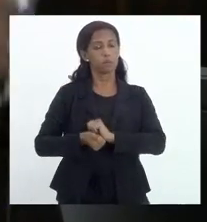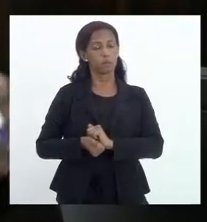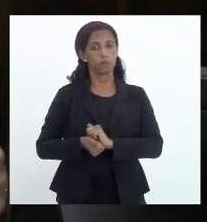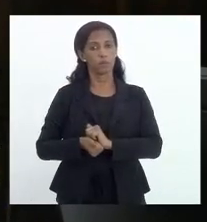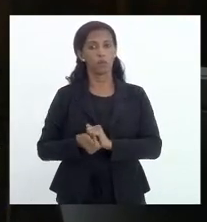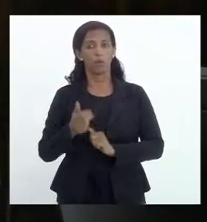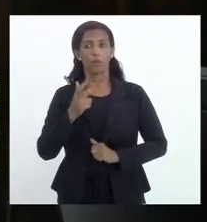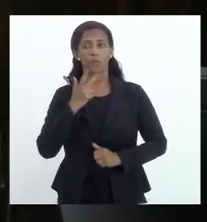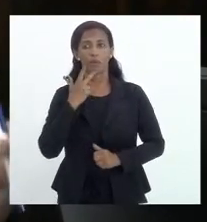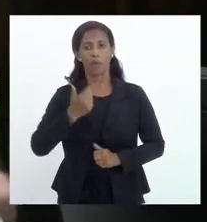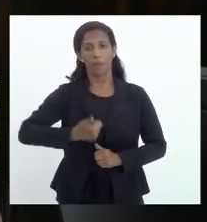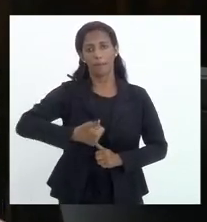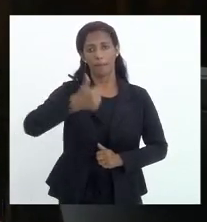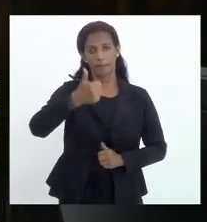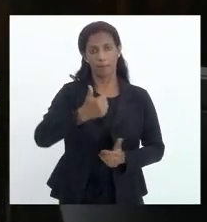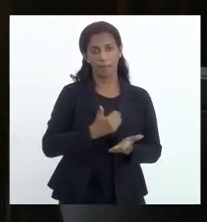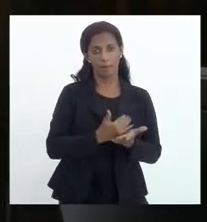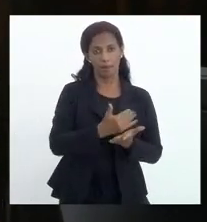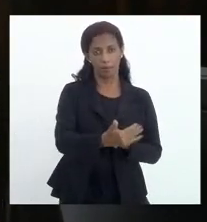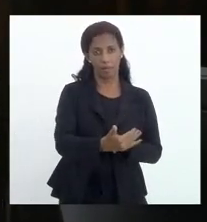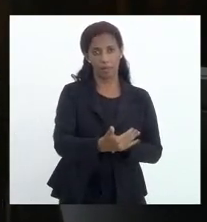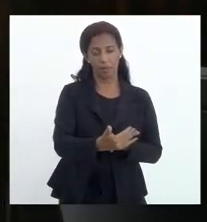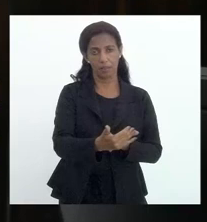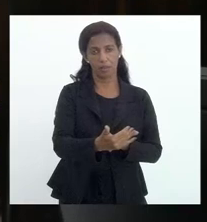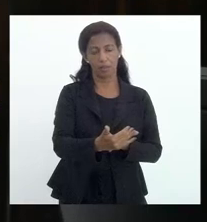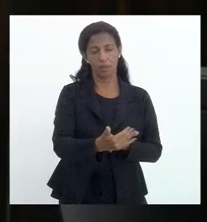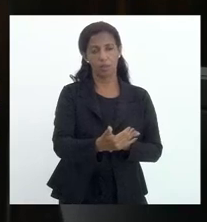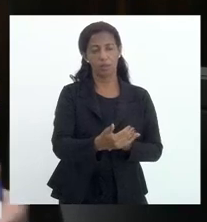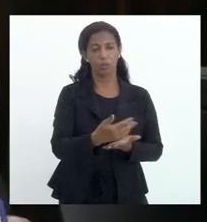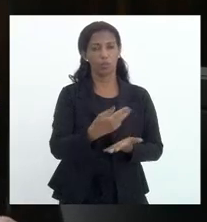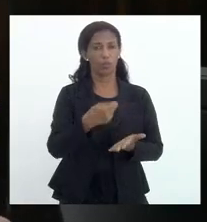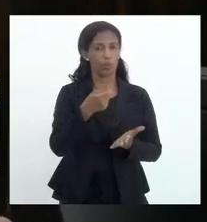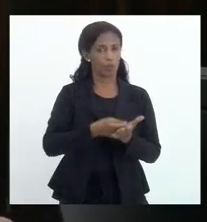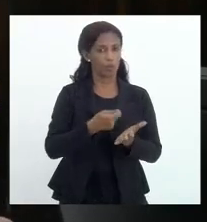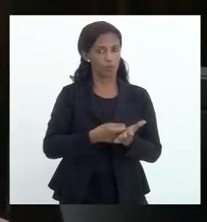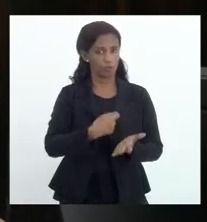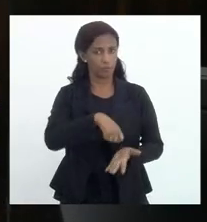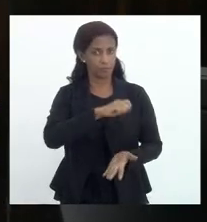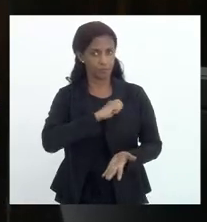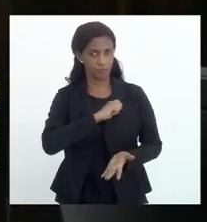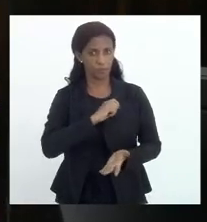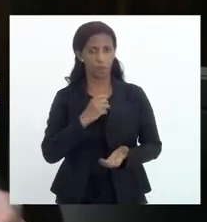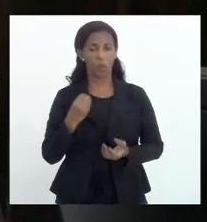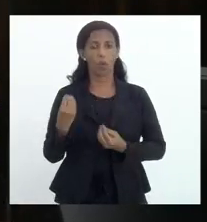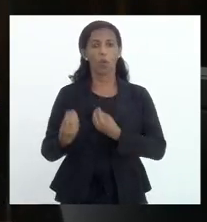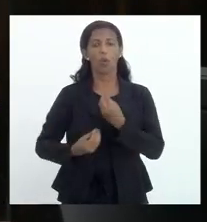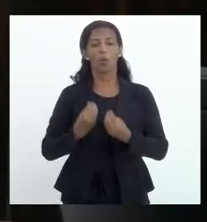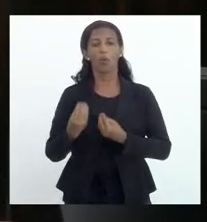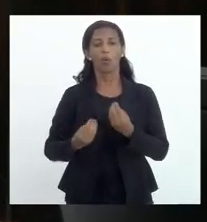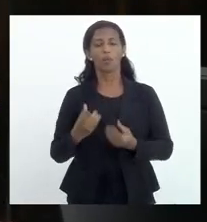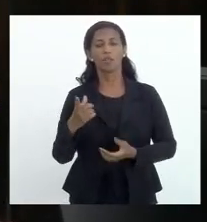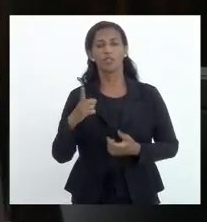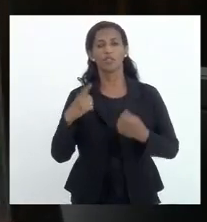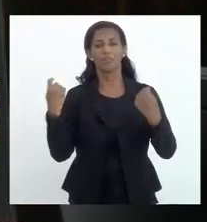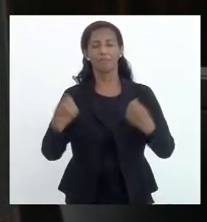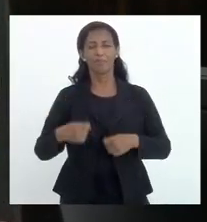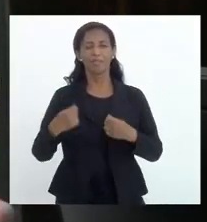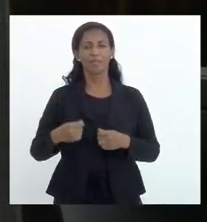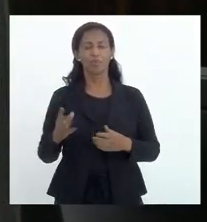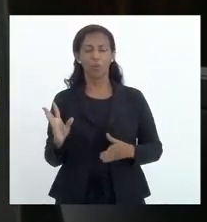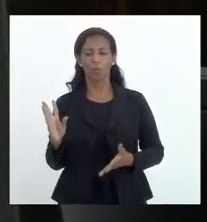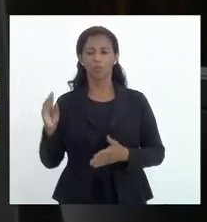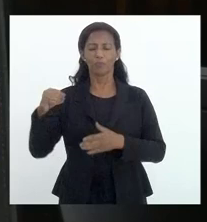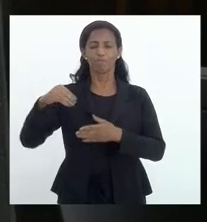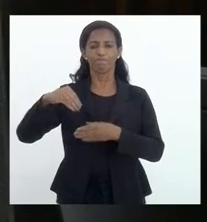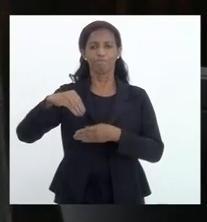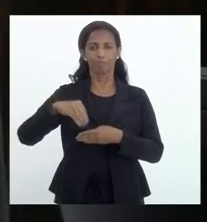vamos chamar assim, da primeira fase do regime de recuperação fiscal, quando nós tivemos que fazer aquela compensação de vacância para